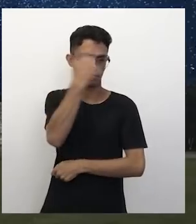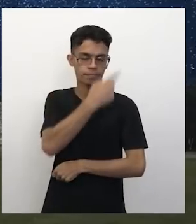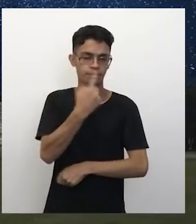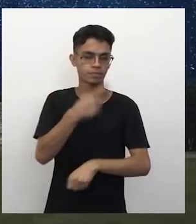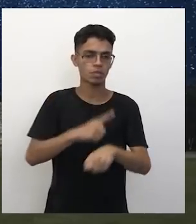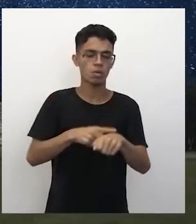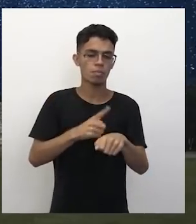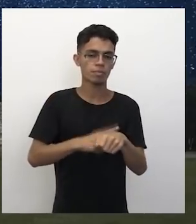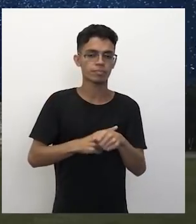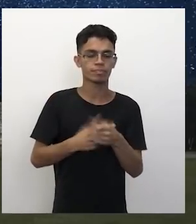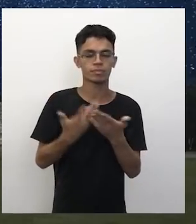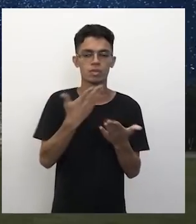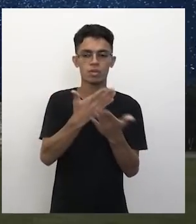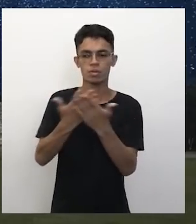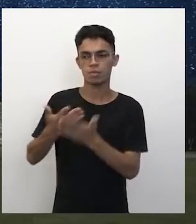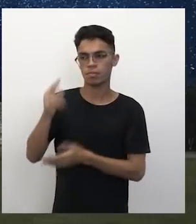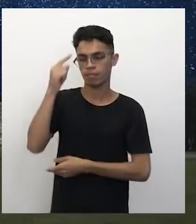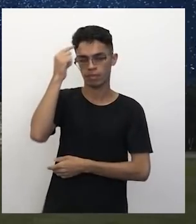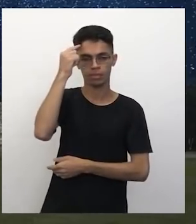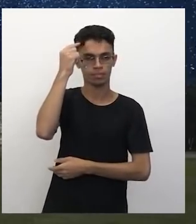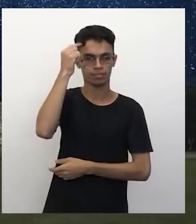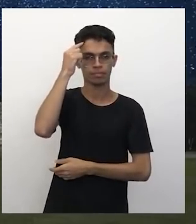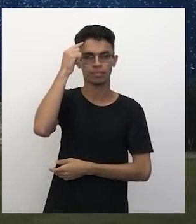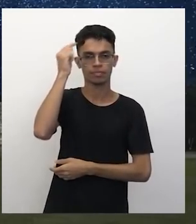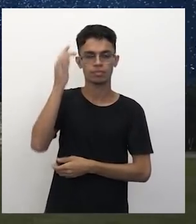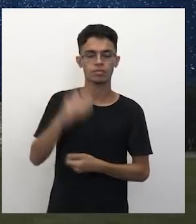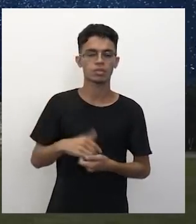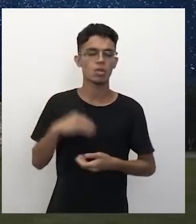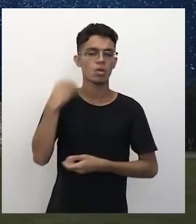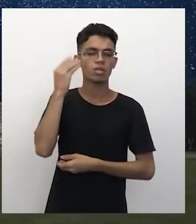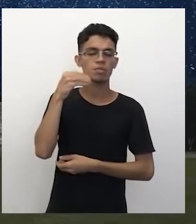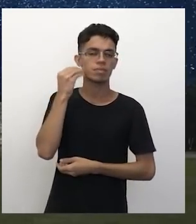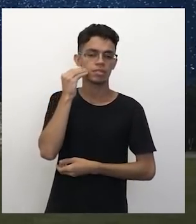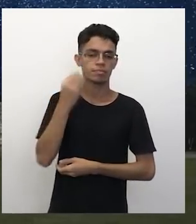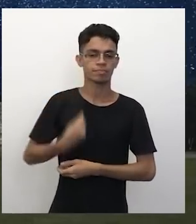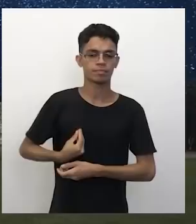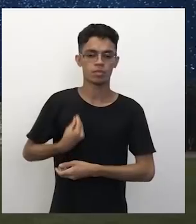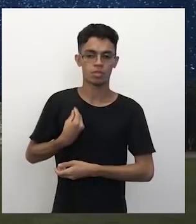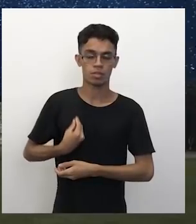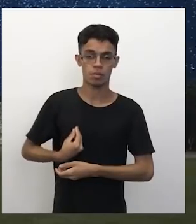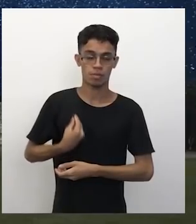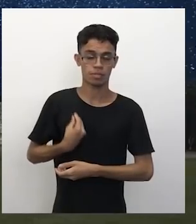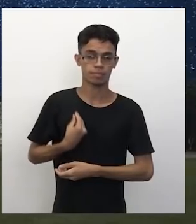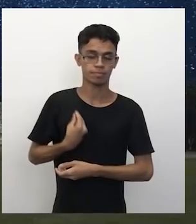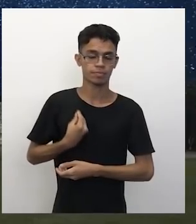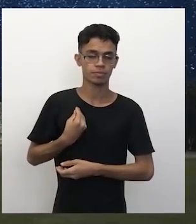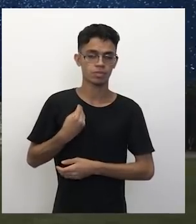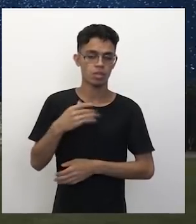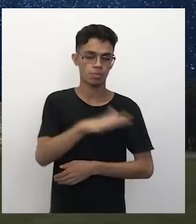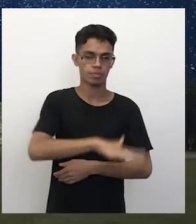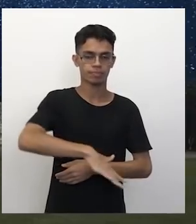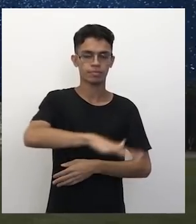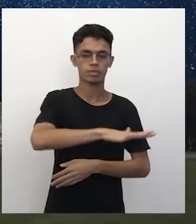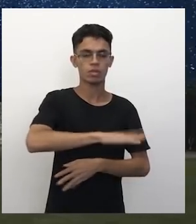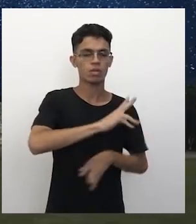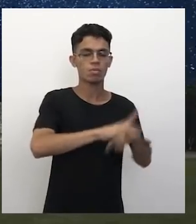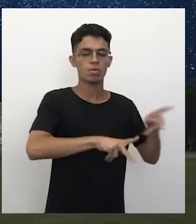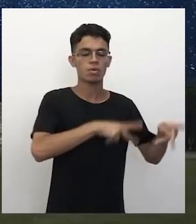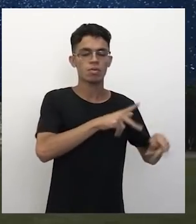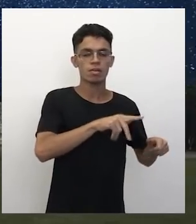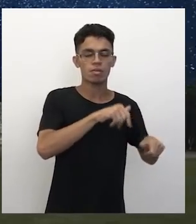tempo histórico, ele é pensado a partir das experiências vivenciadas pela humanidade, que vão